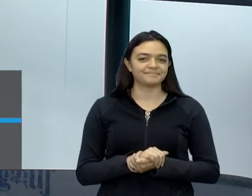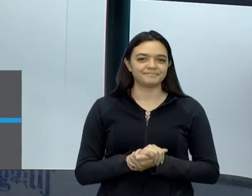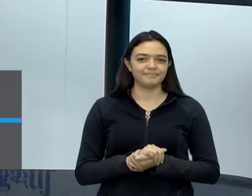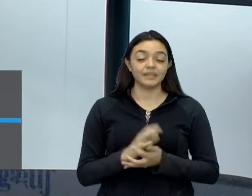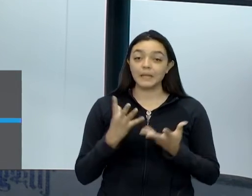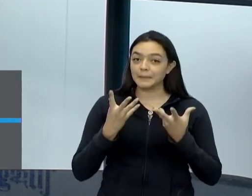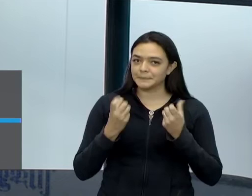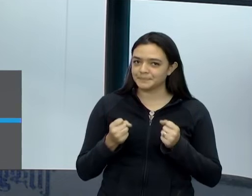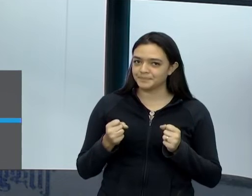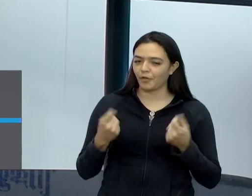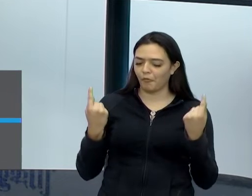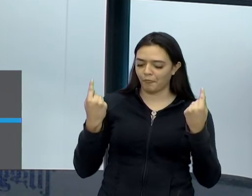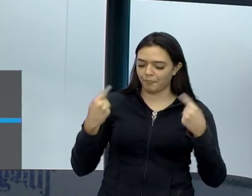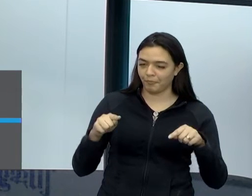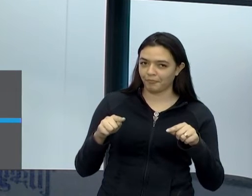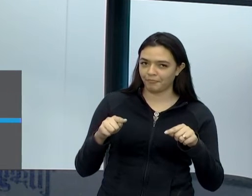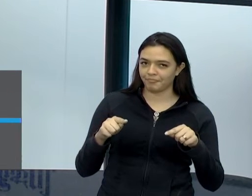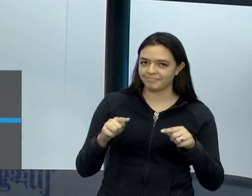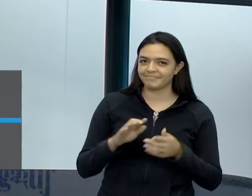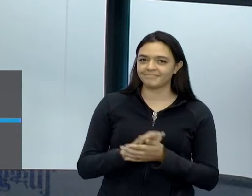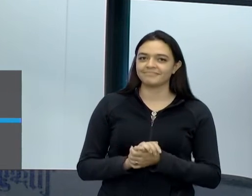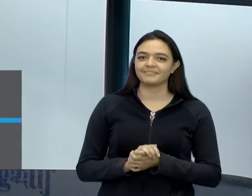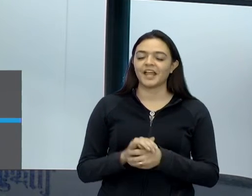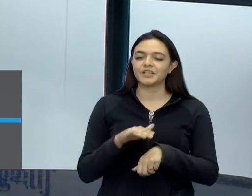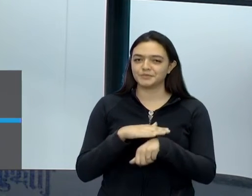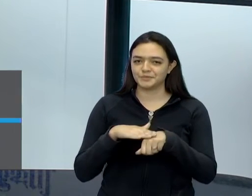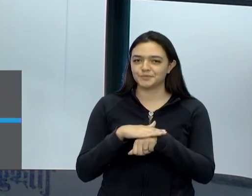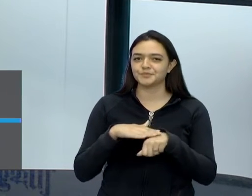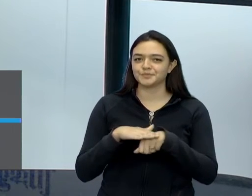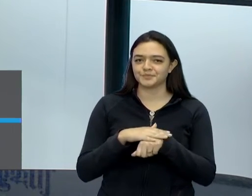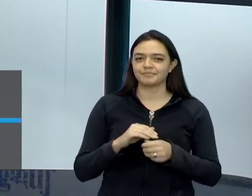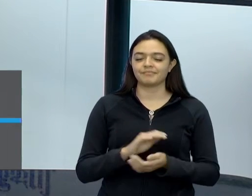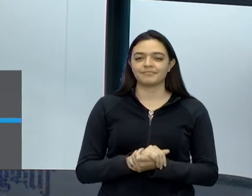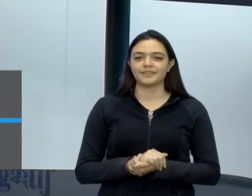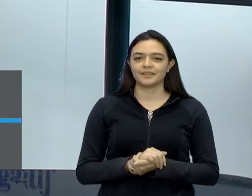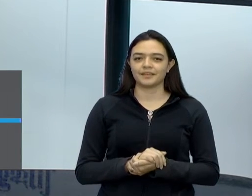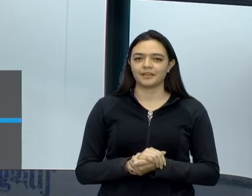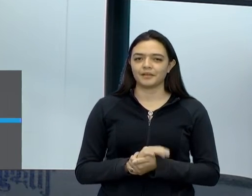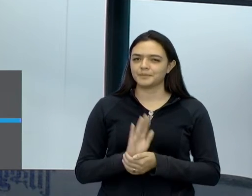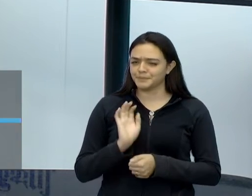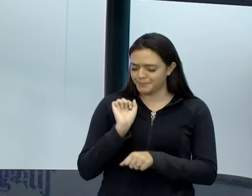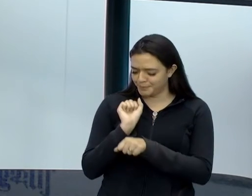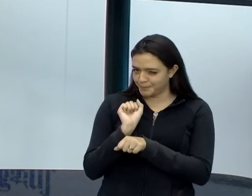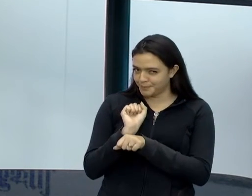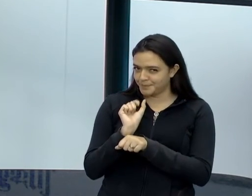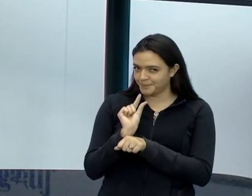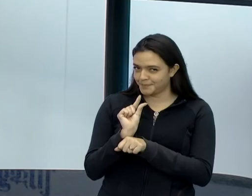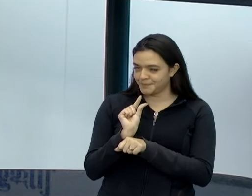gente vai conversar aí nos próximos 10 minutos. Eu volto daqui 5 segundos. Vamos lá.